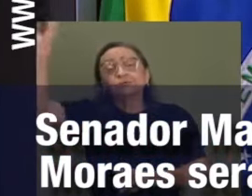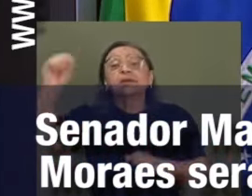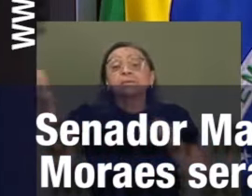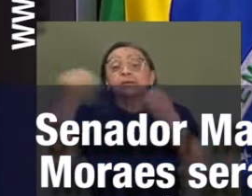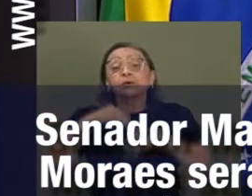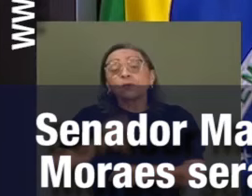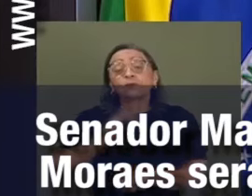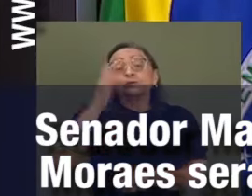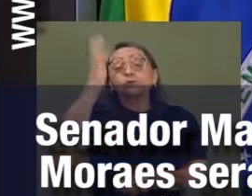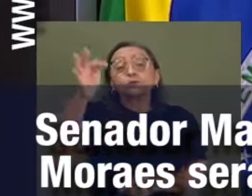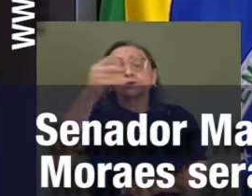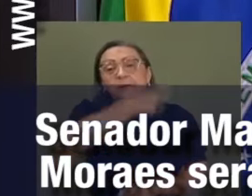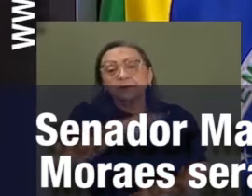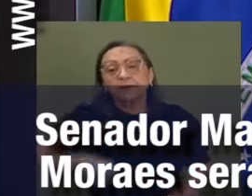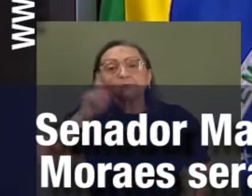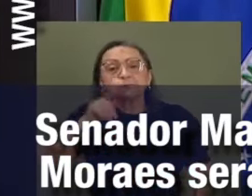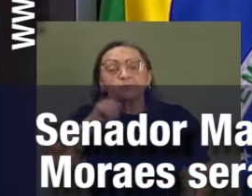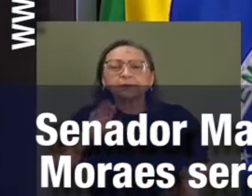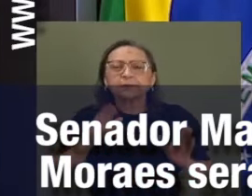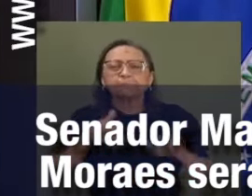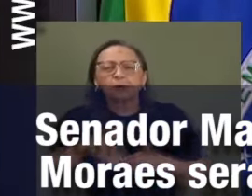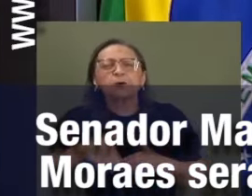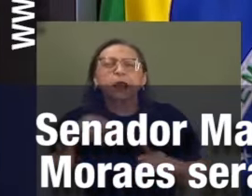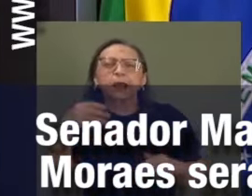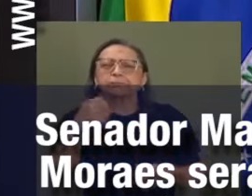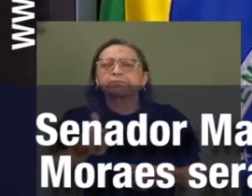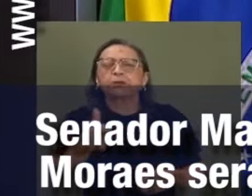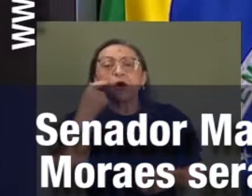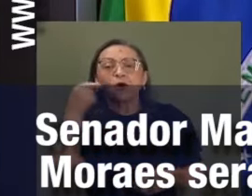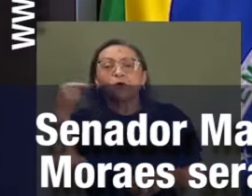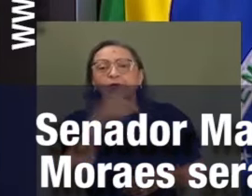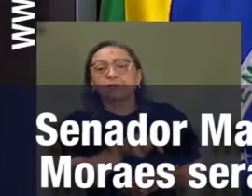futuro presidente americano, em questões de segundos, olhasse